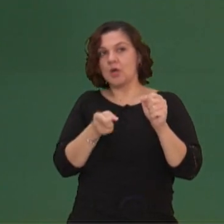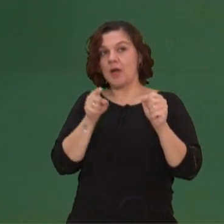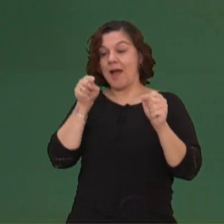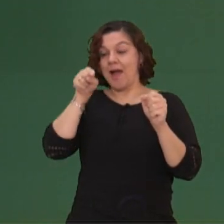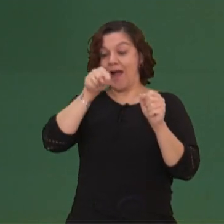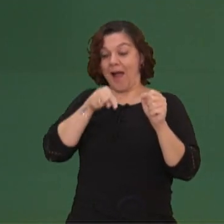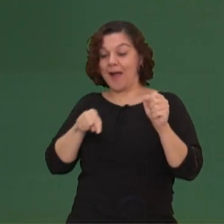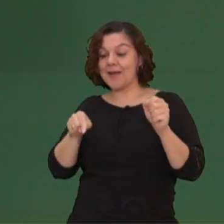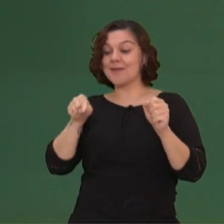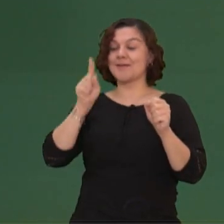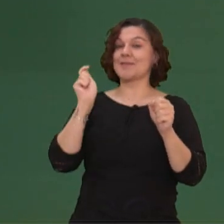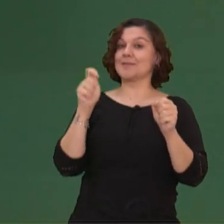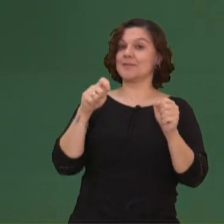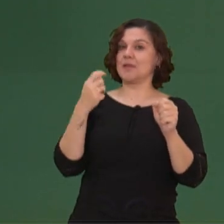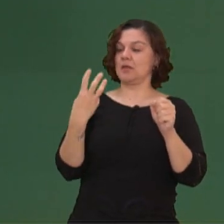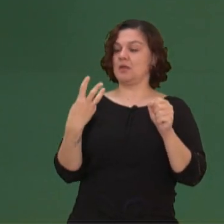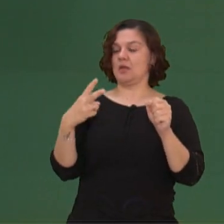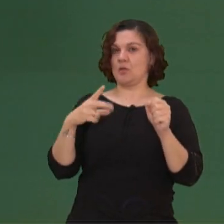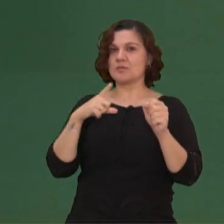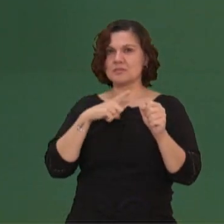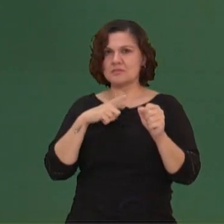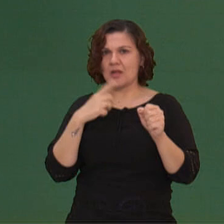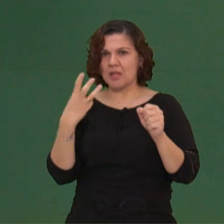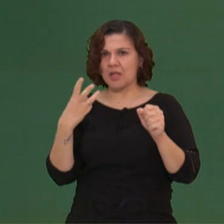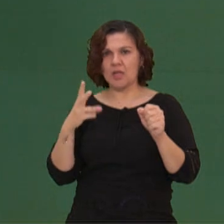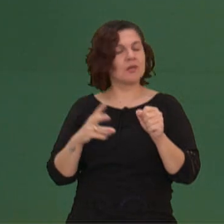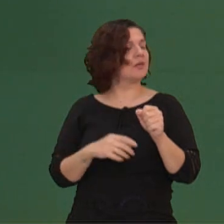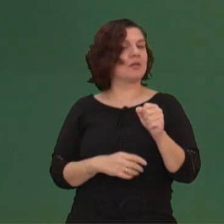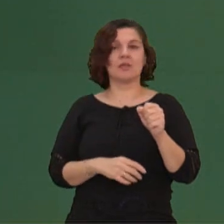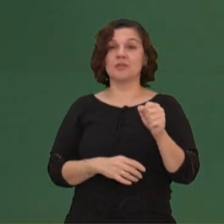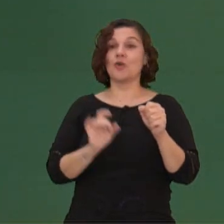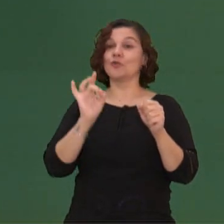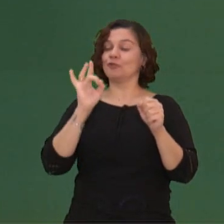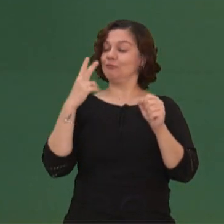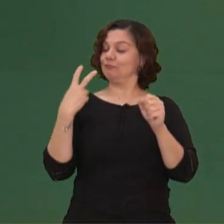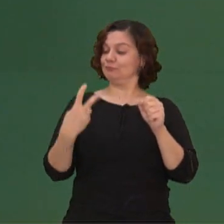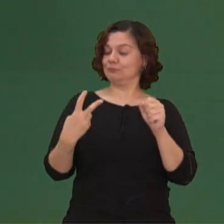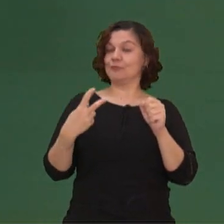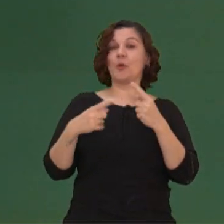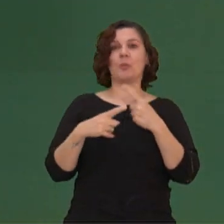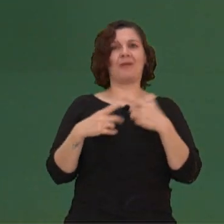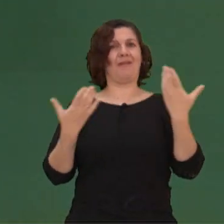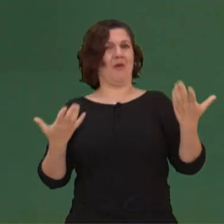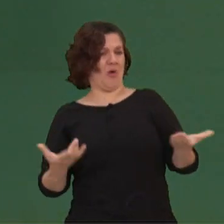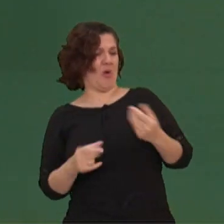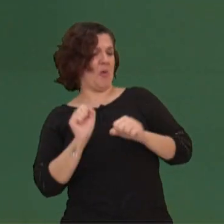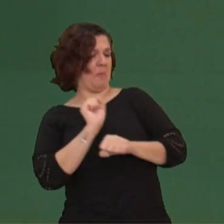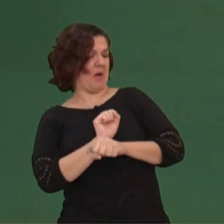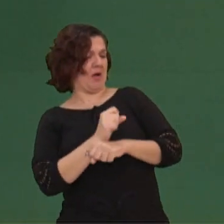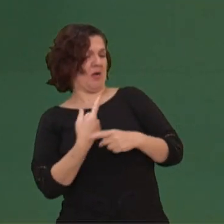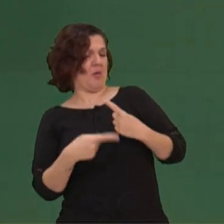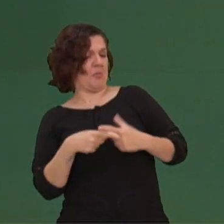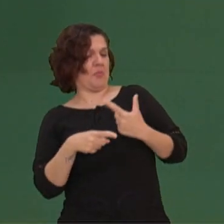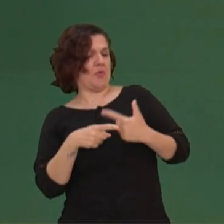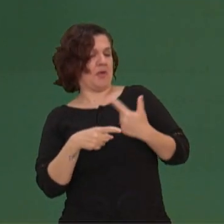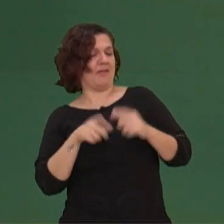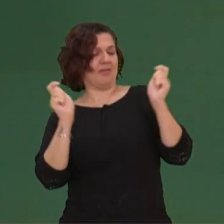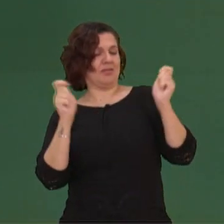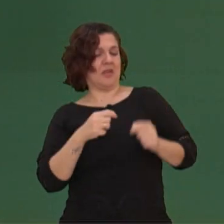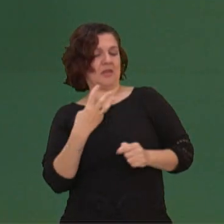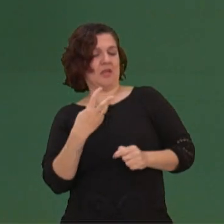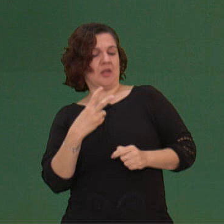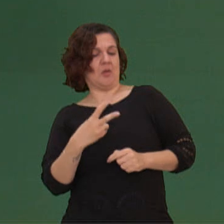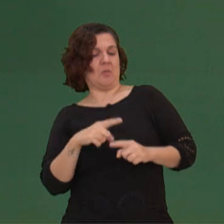cabem 32. Tem 32? Não, tem somente 2. Espera aí, se cabe 32, por que ele